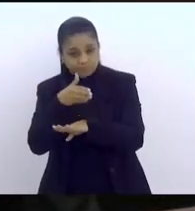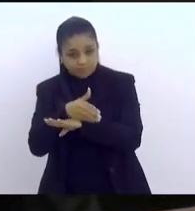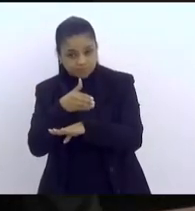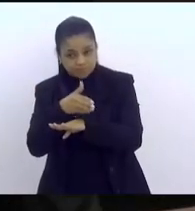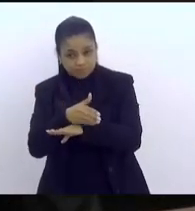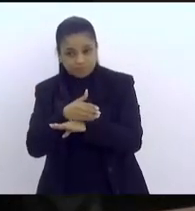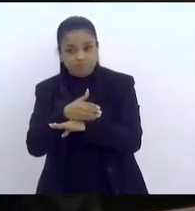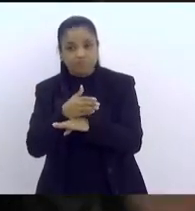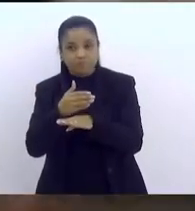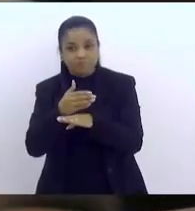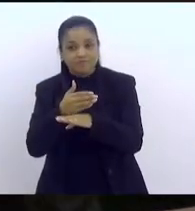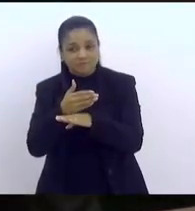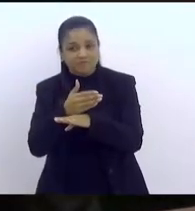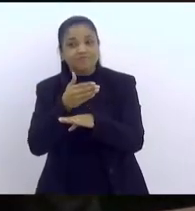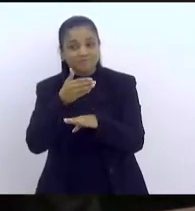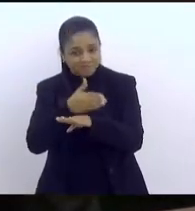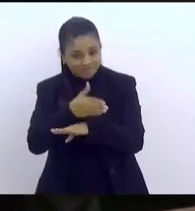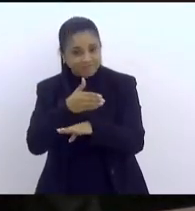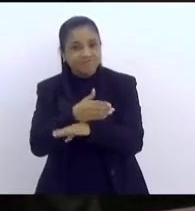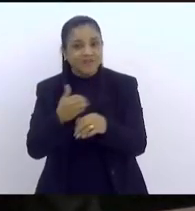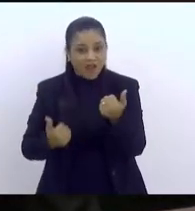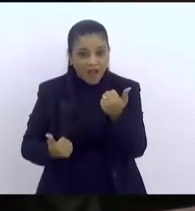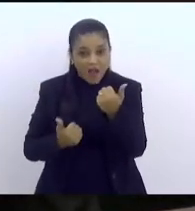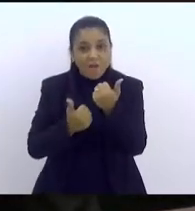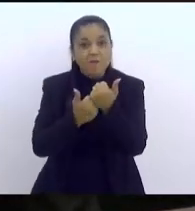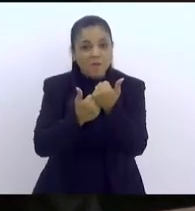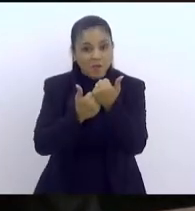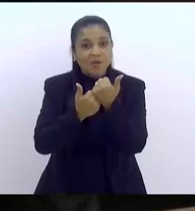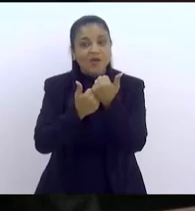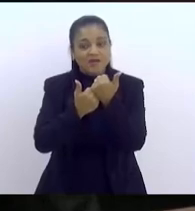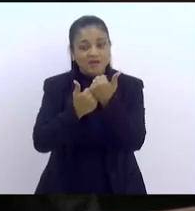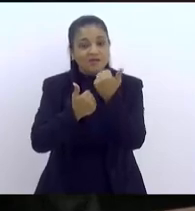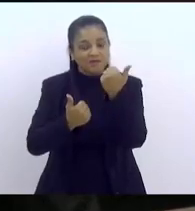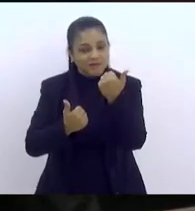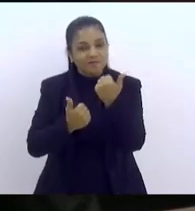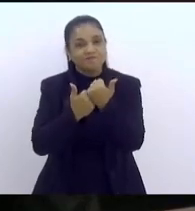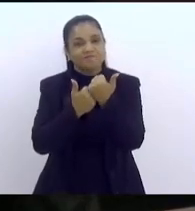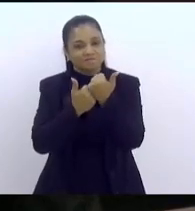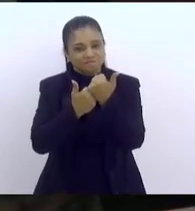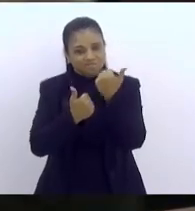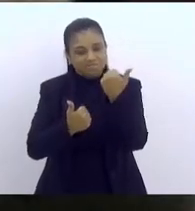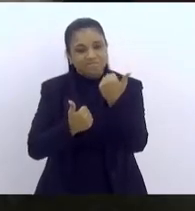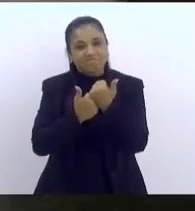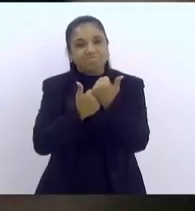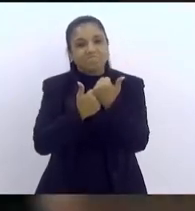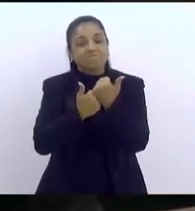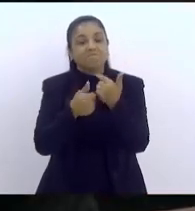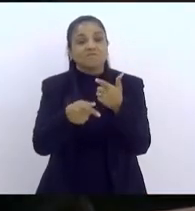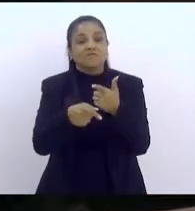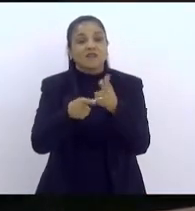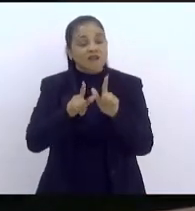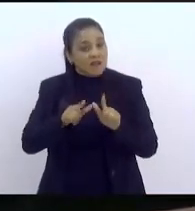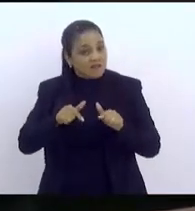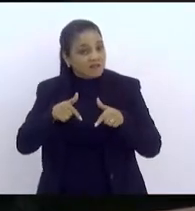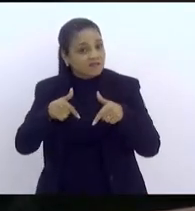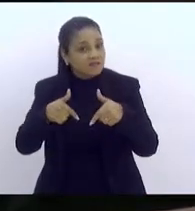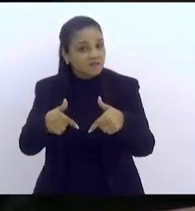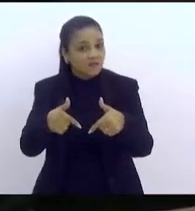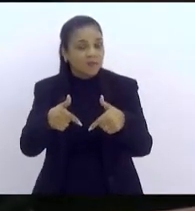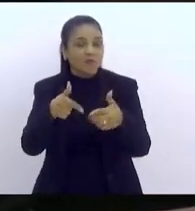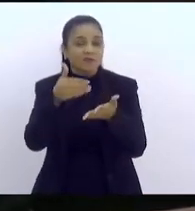ações governamentais, é isso. Inclusive, como eu disse, esse ano, as ações